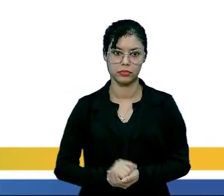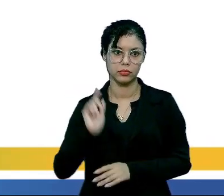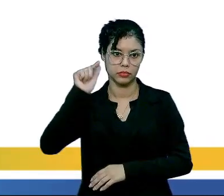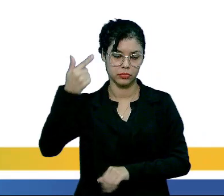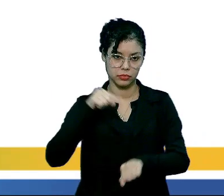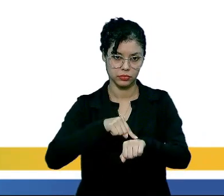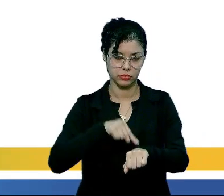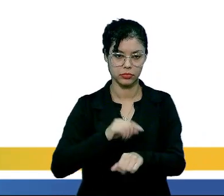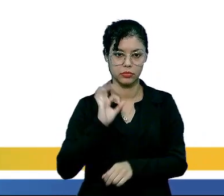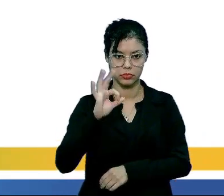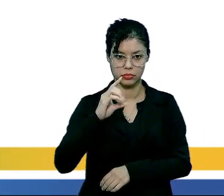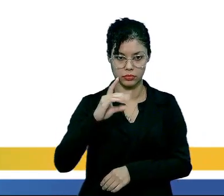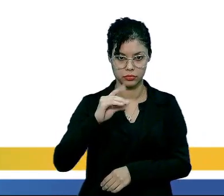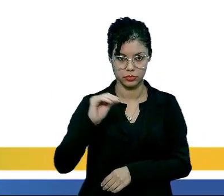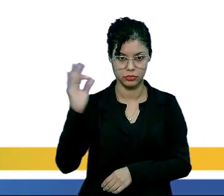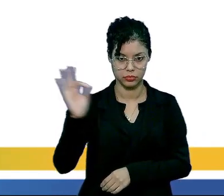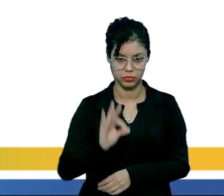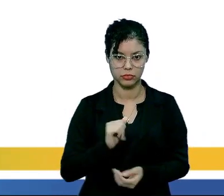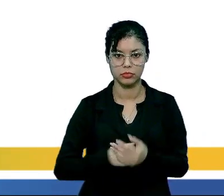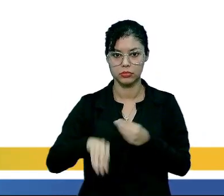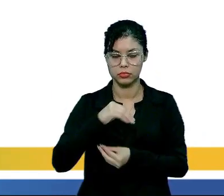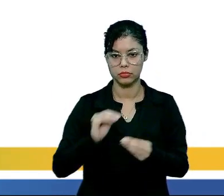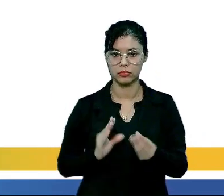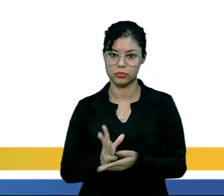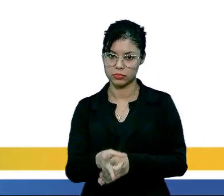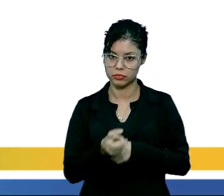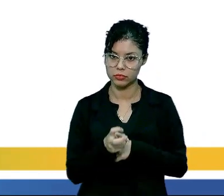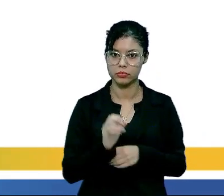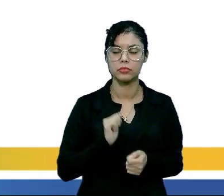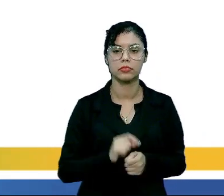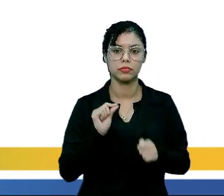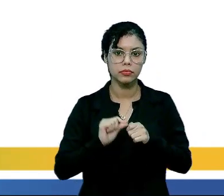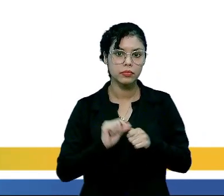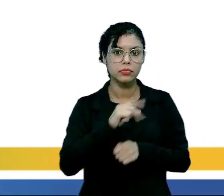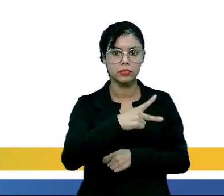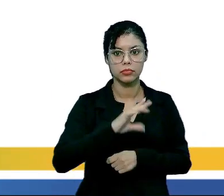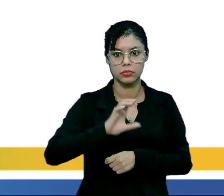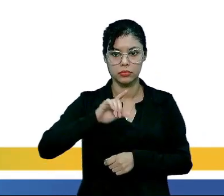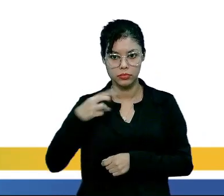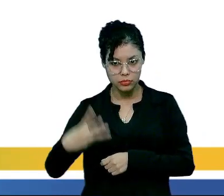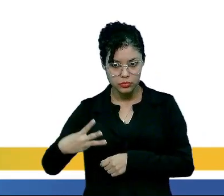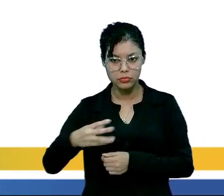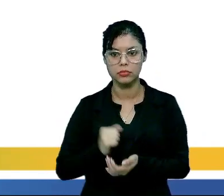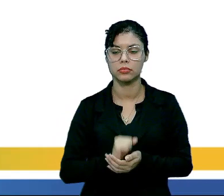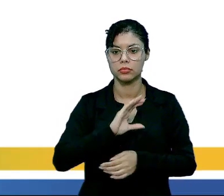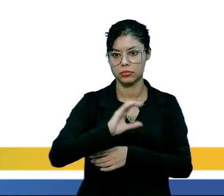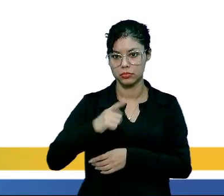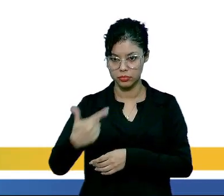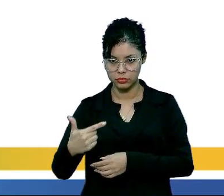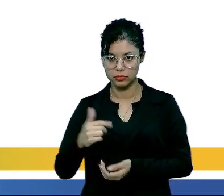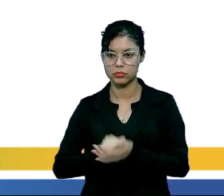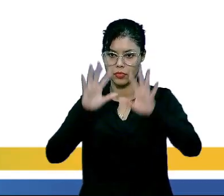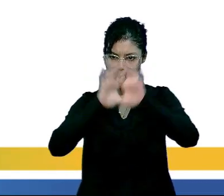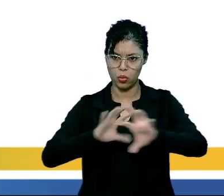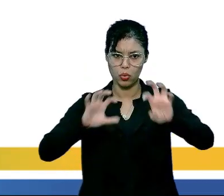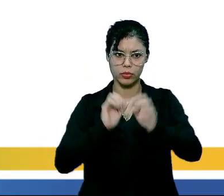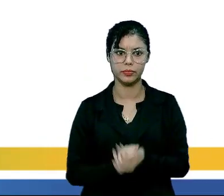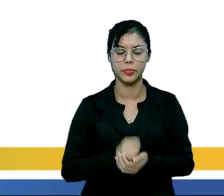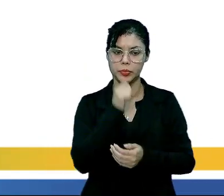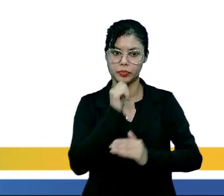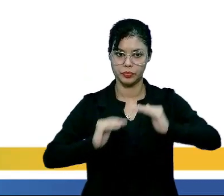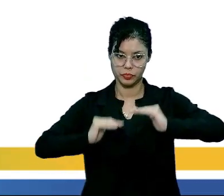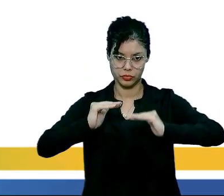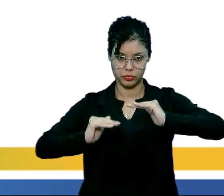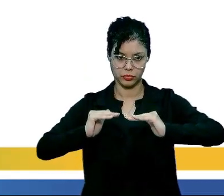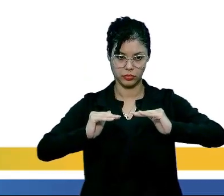Após certo tempo, verificou-se que 90% do reagente foi consumido, formando PCl3 e Cl2